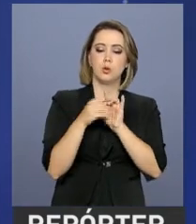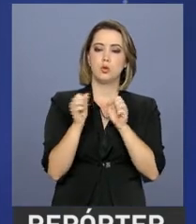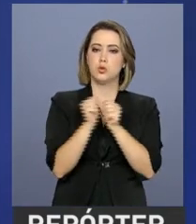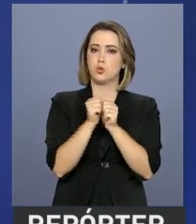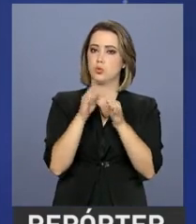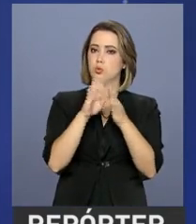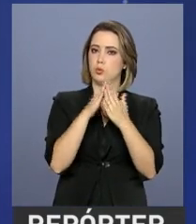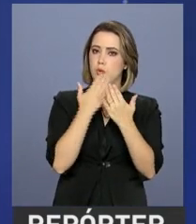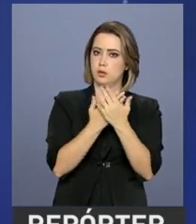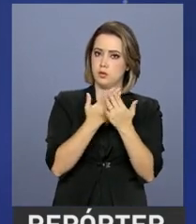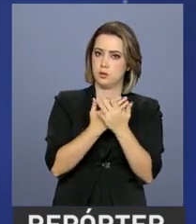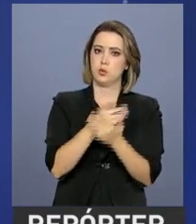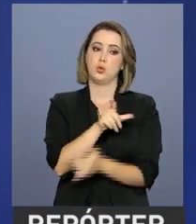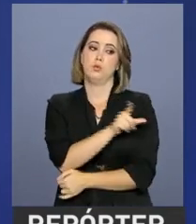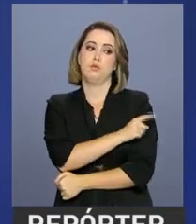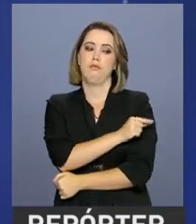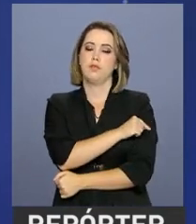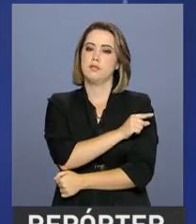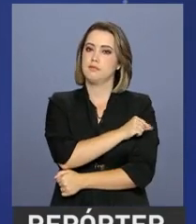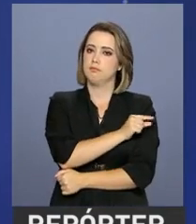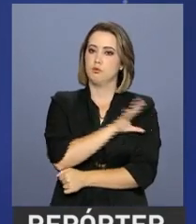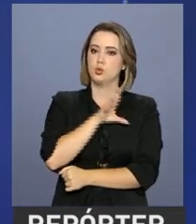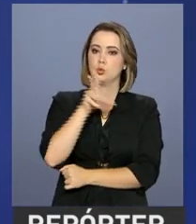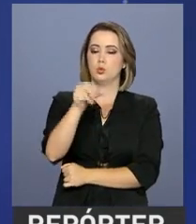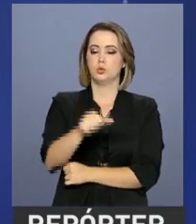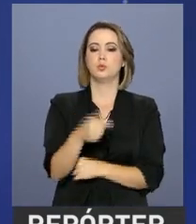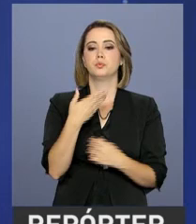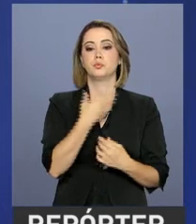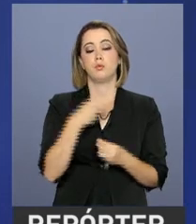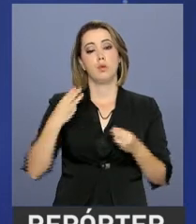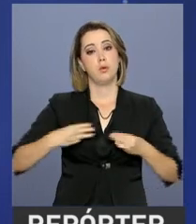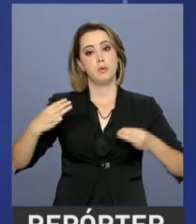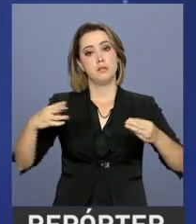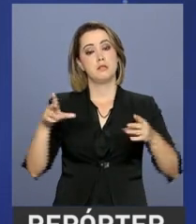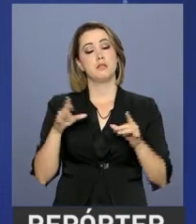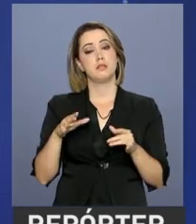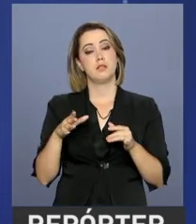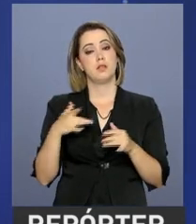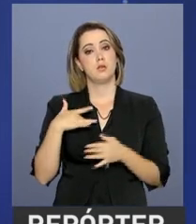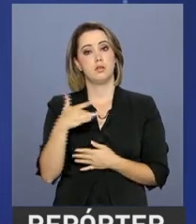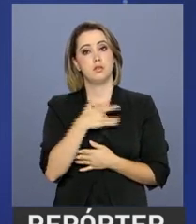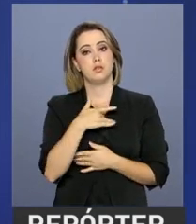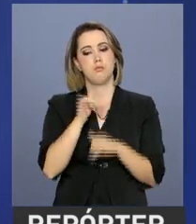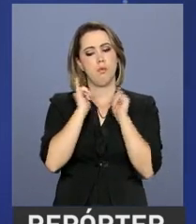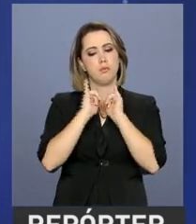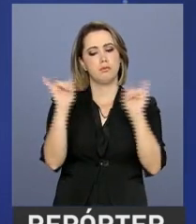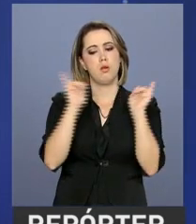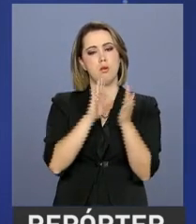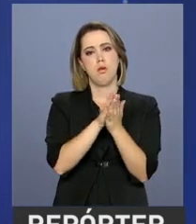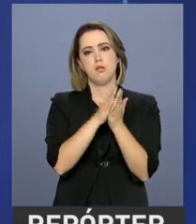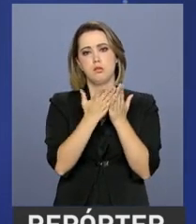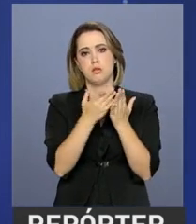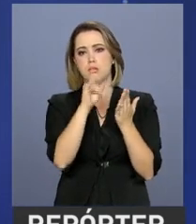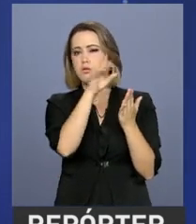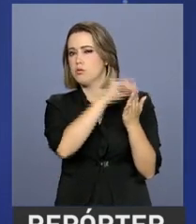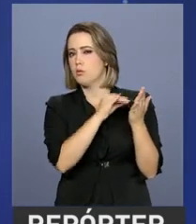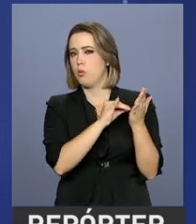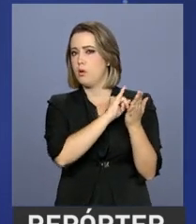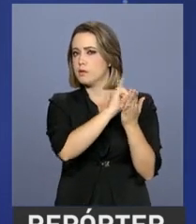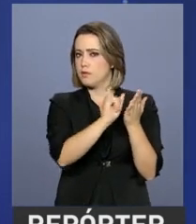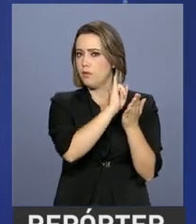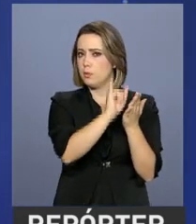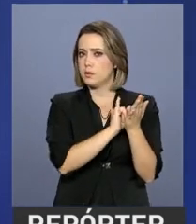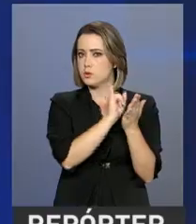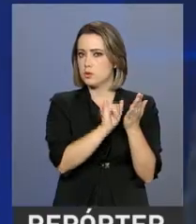país a vacinarem os alunos. O Ministério da Saúde vai distribuir material informativo sobre HPV e